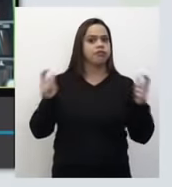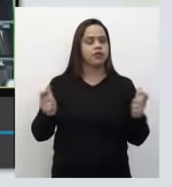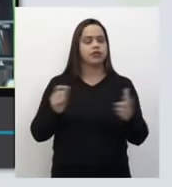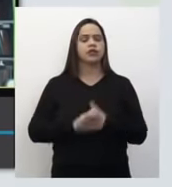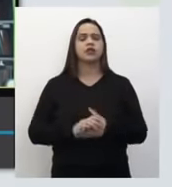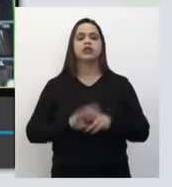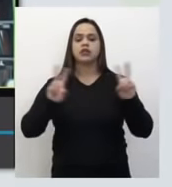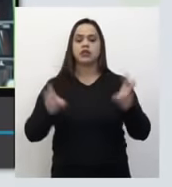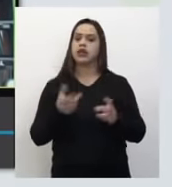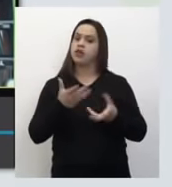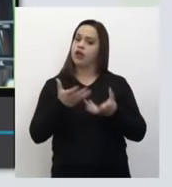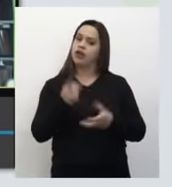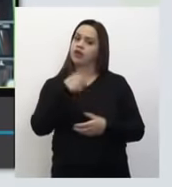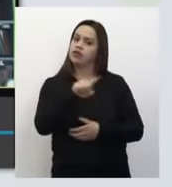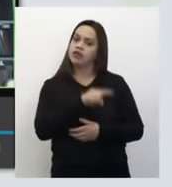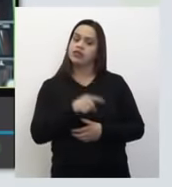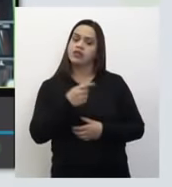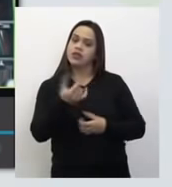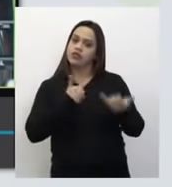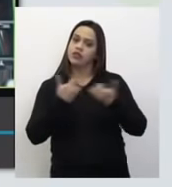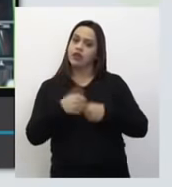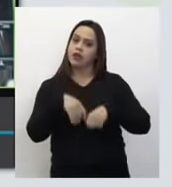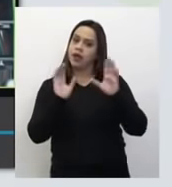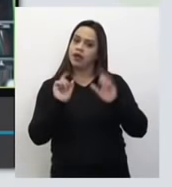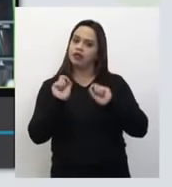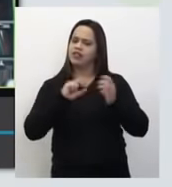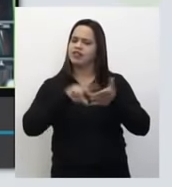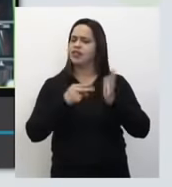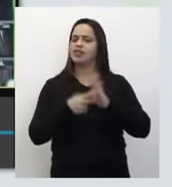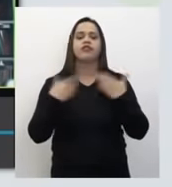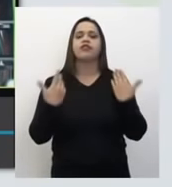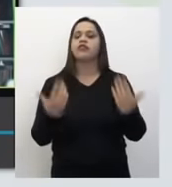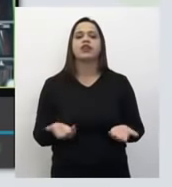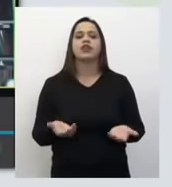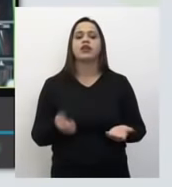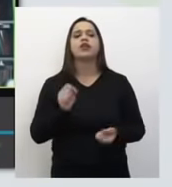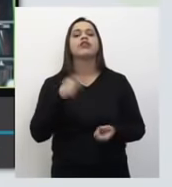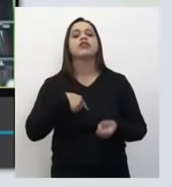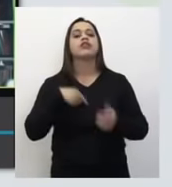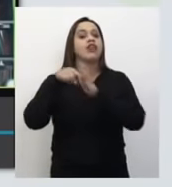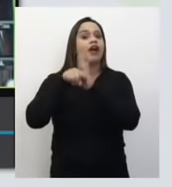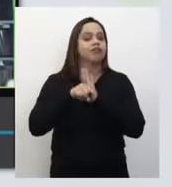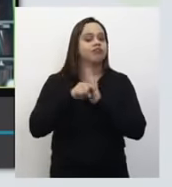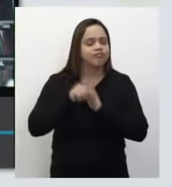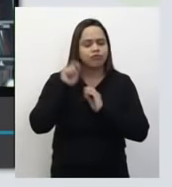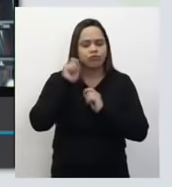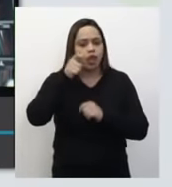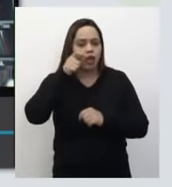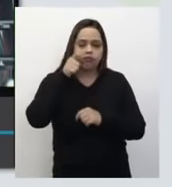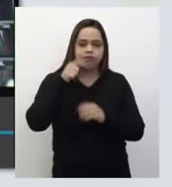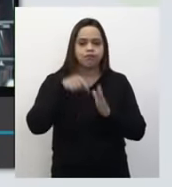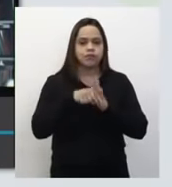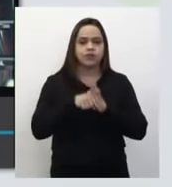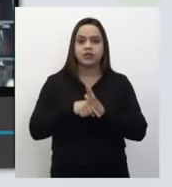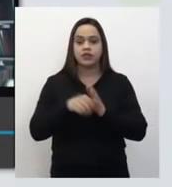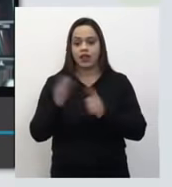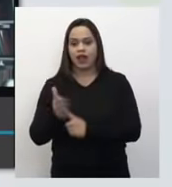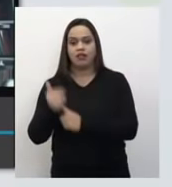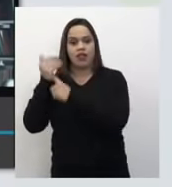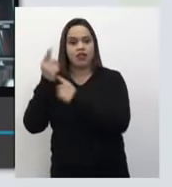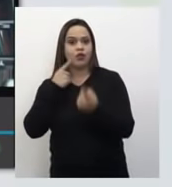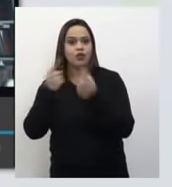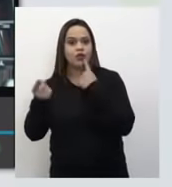mais sobre o que significa isso, né? Afinal de contas, o que você está investigando nesse diálogo entre essas